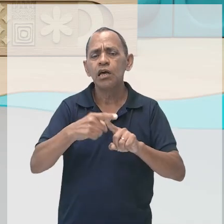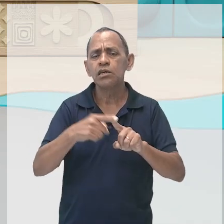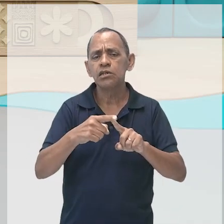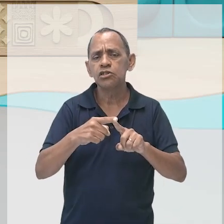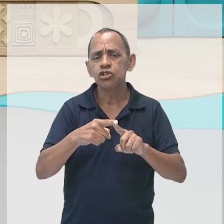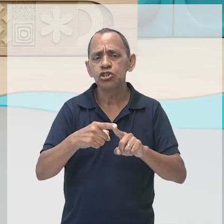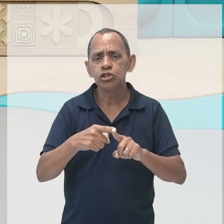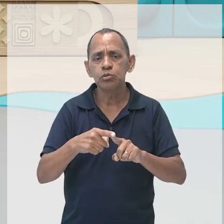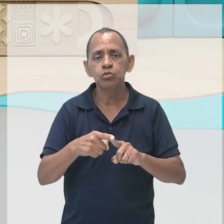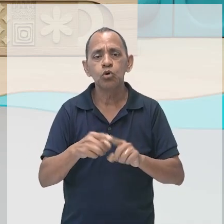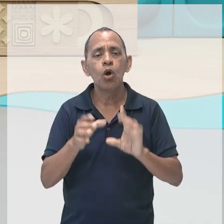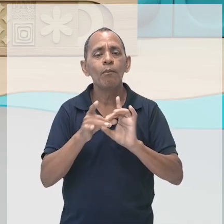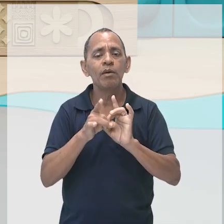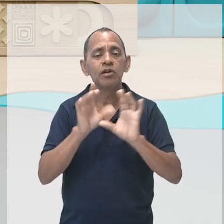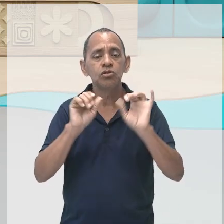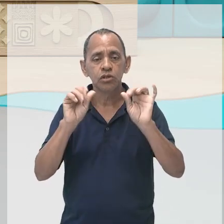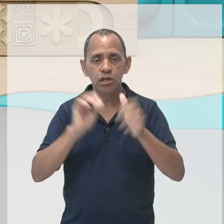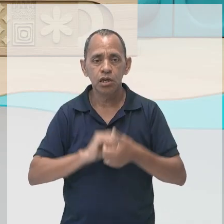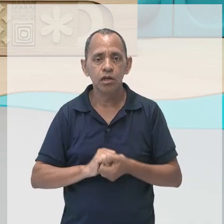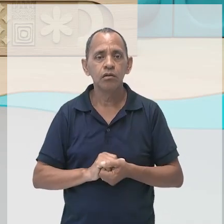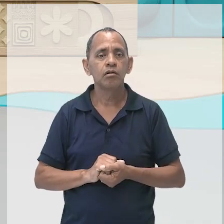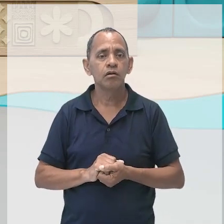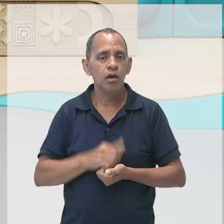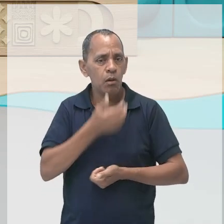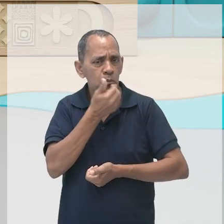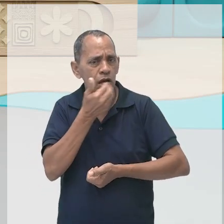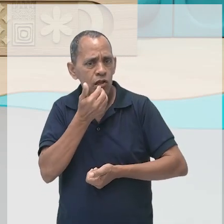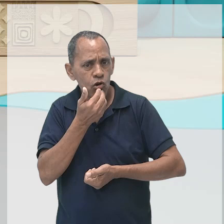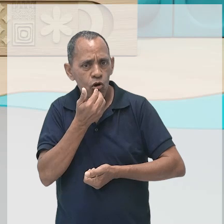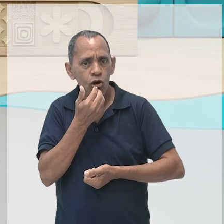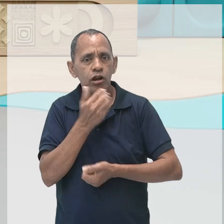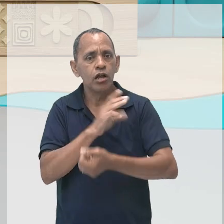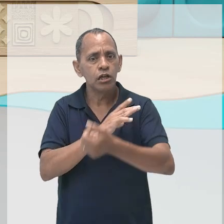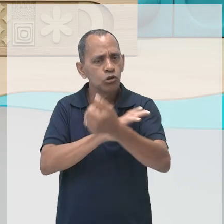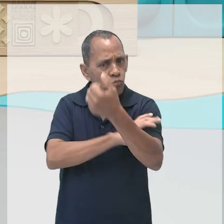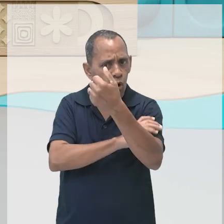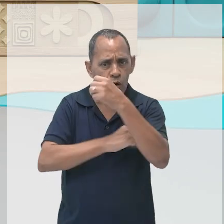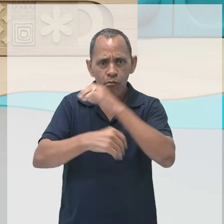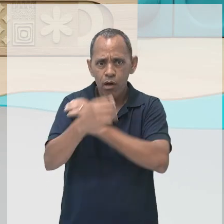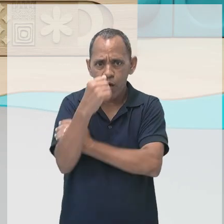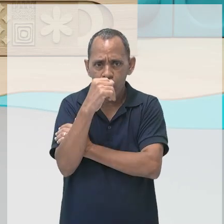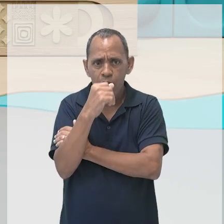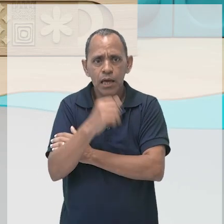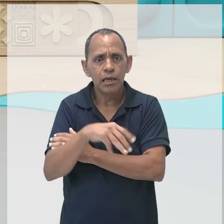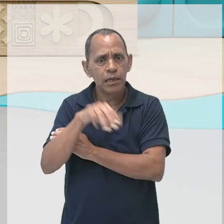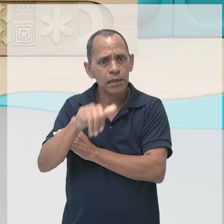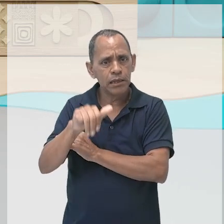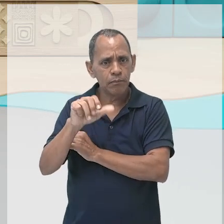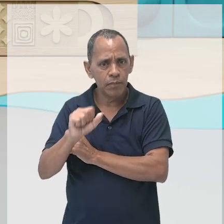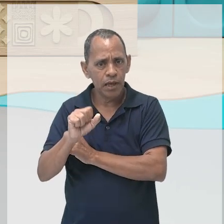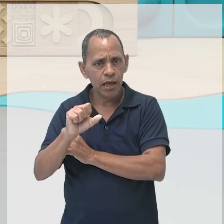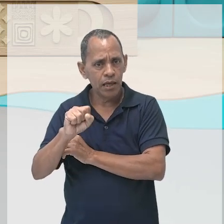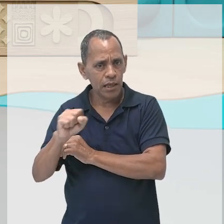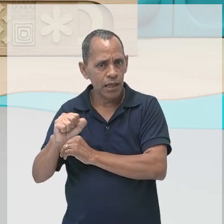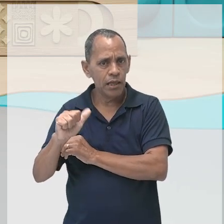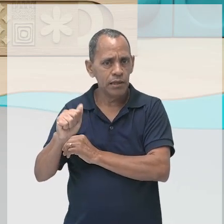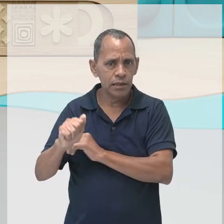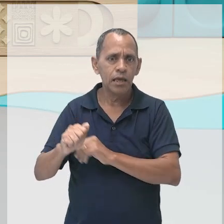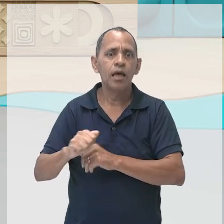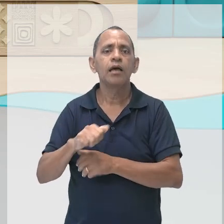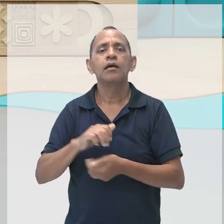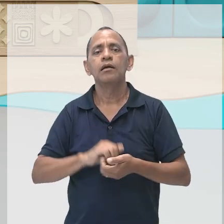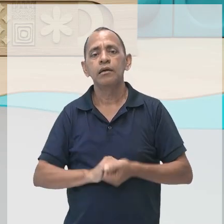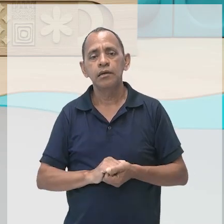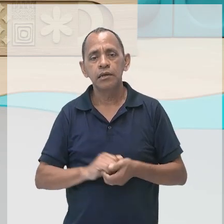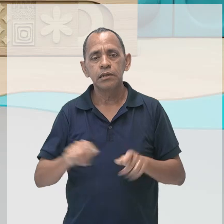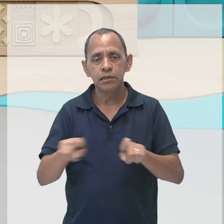ganho moderado de massa muscular, mas não proporciona um aumento acentuado, como na musculação, por